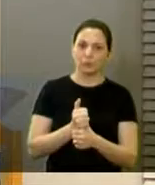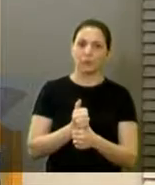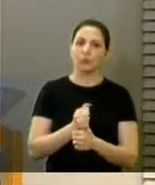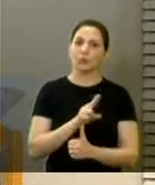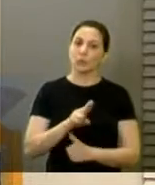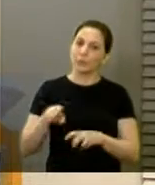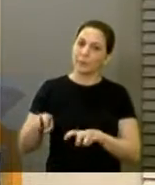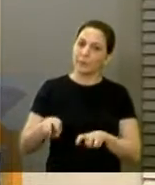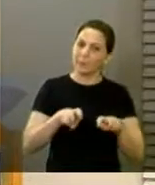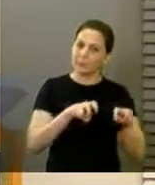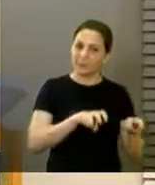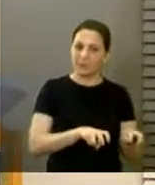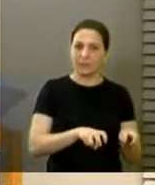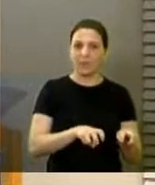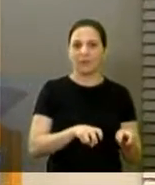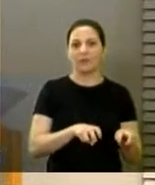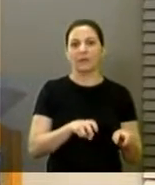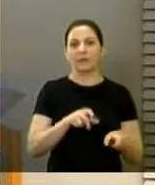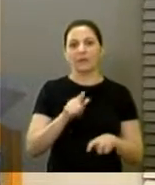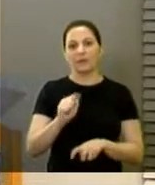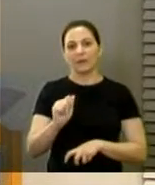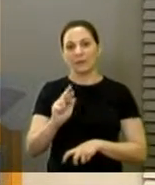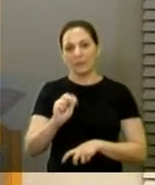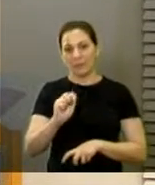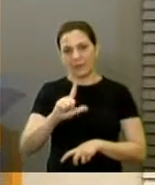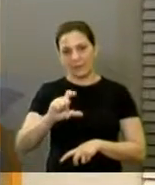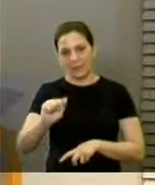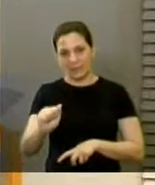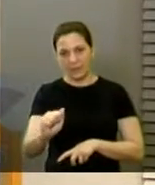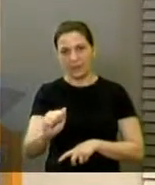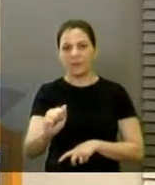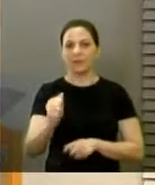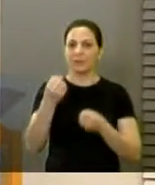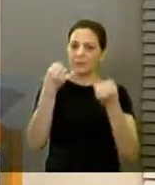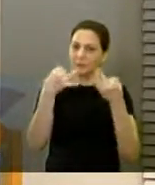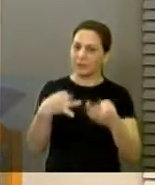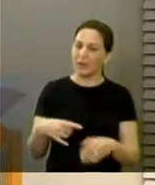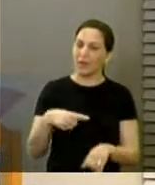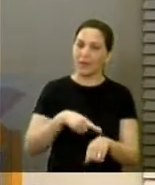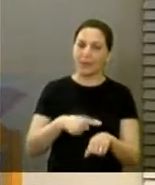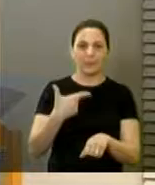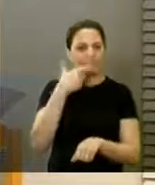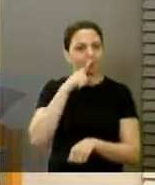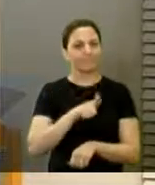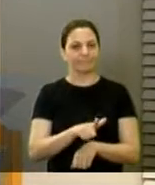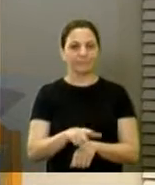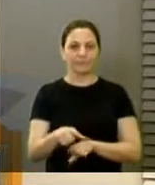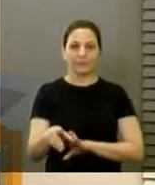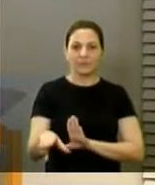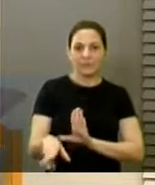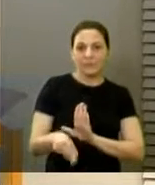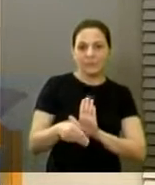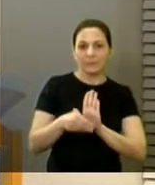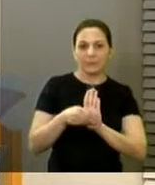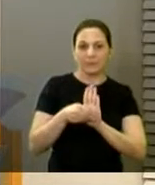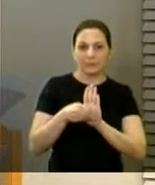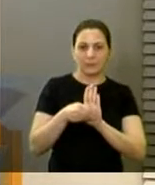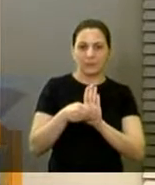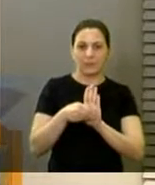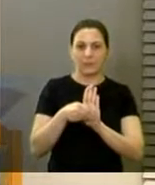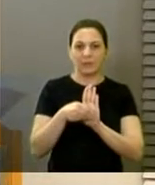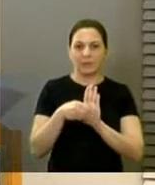nome da bancada a gabriela que a falar mas o tempo dela não deu também deixar registrado aqui que hoje